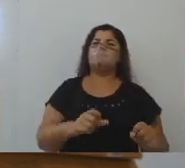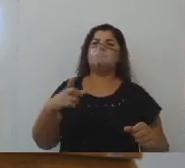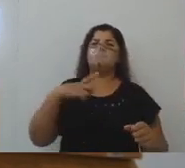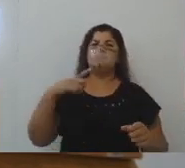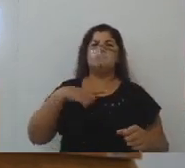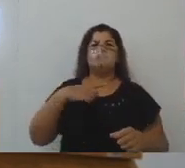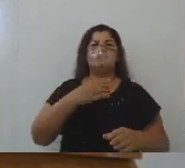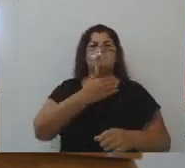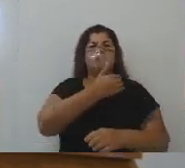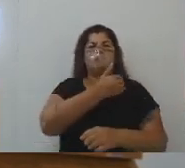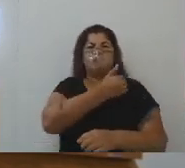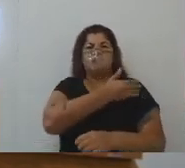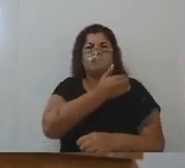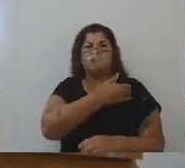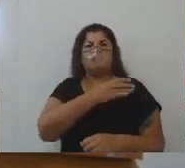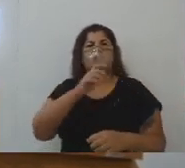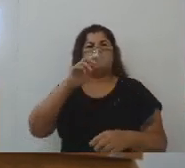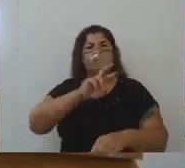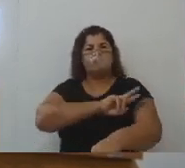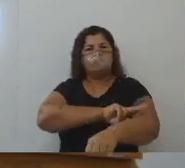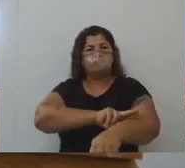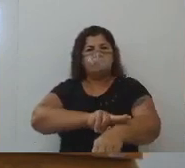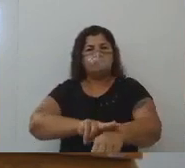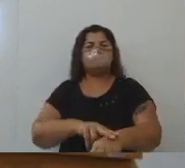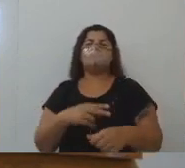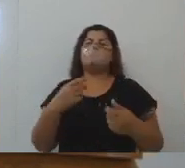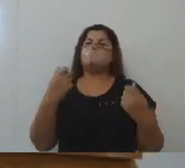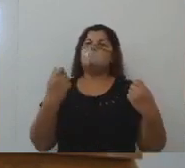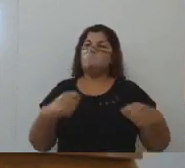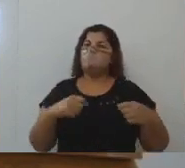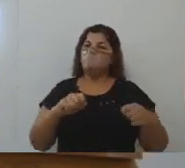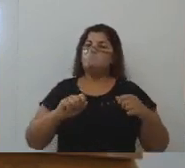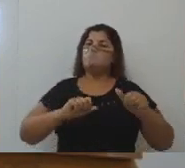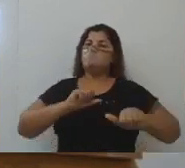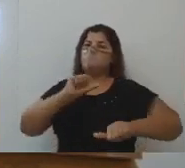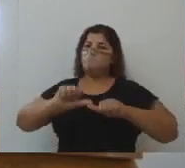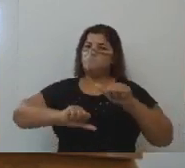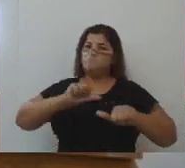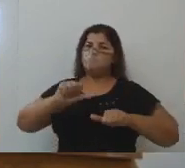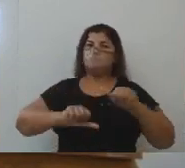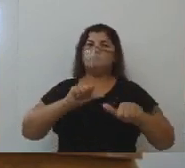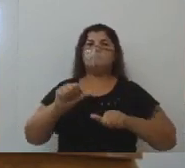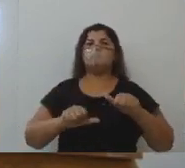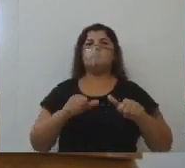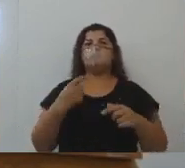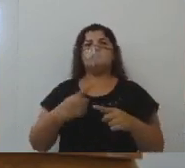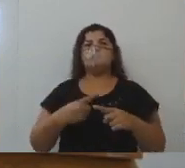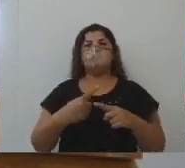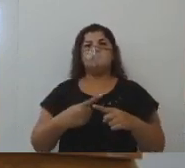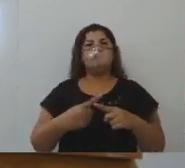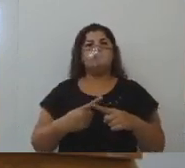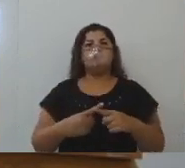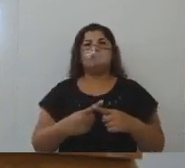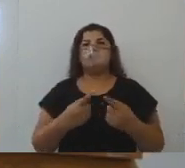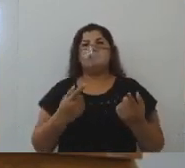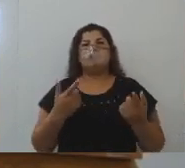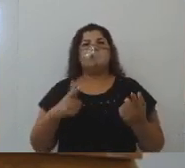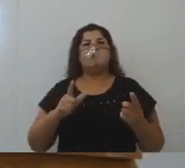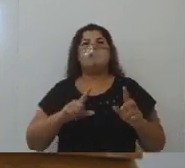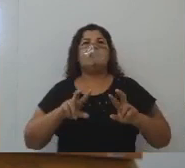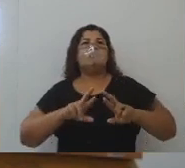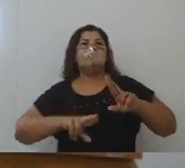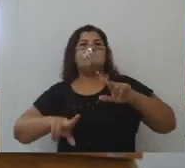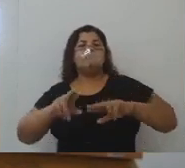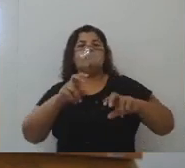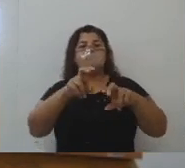anos no Brasil. Chegou a hora da gente mudar. A gente já consegue perceber que não existem diferenças por conta de cor,